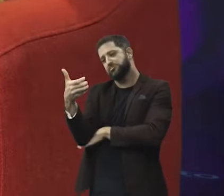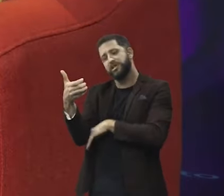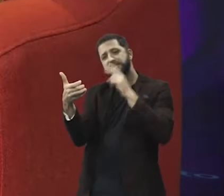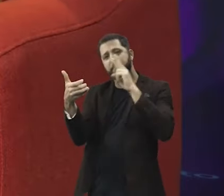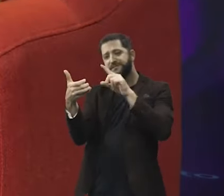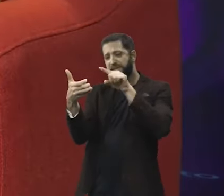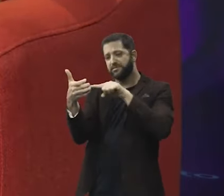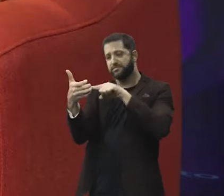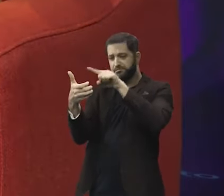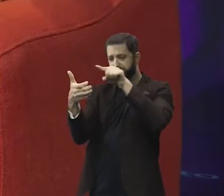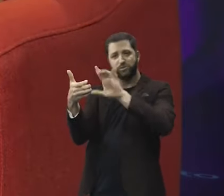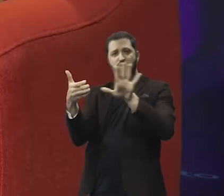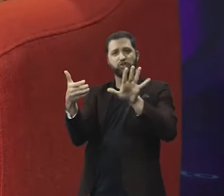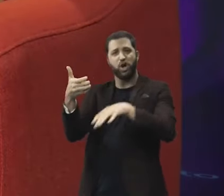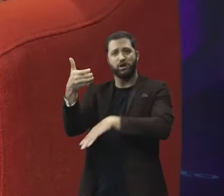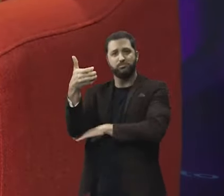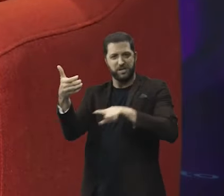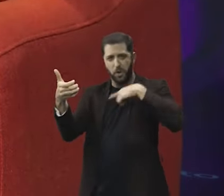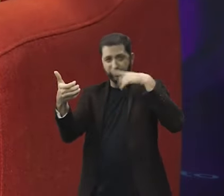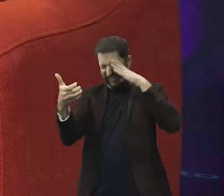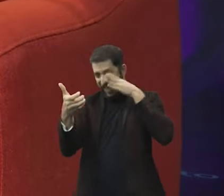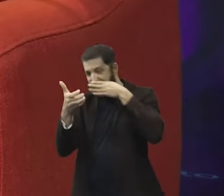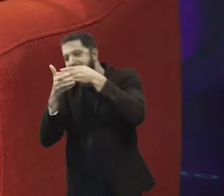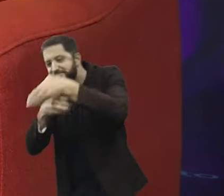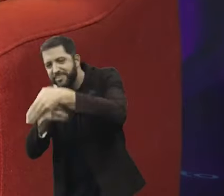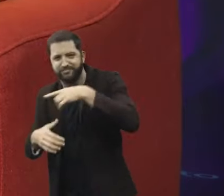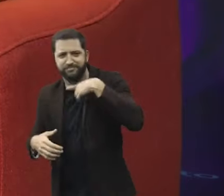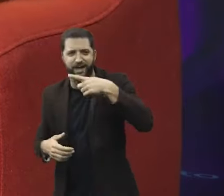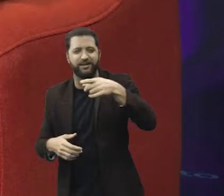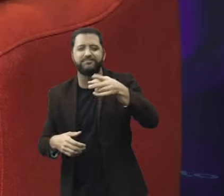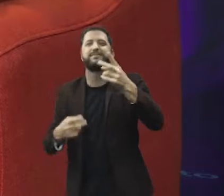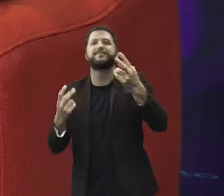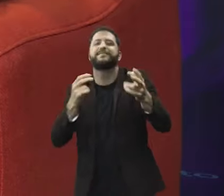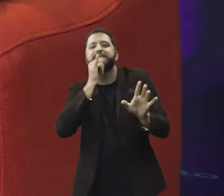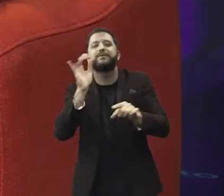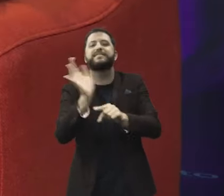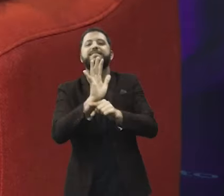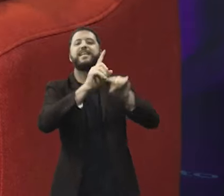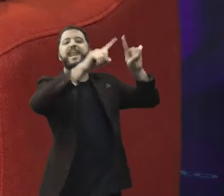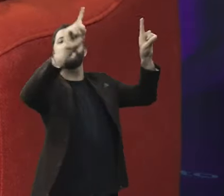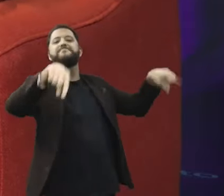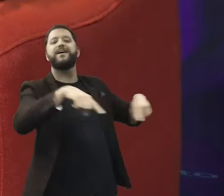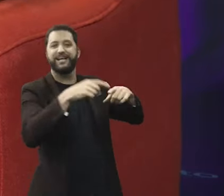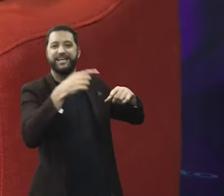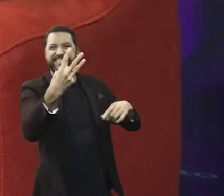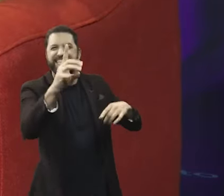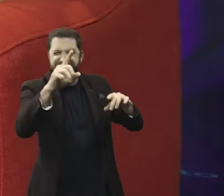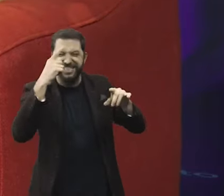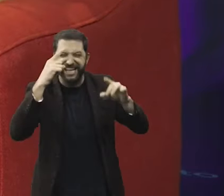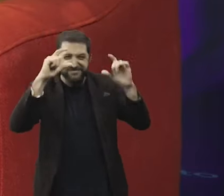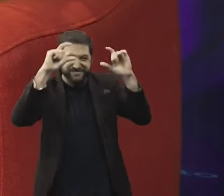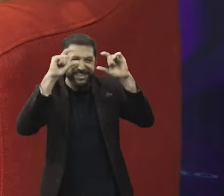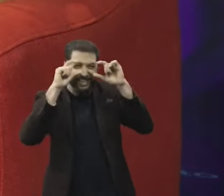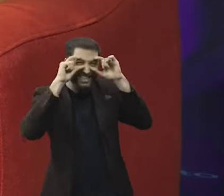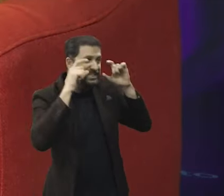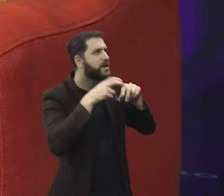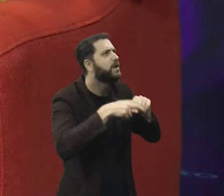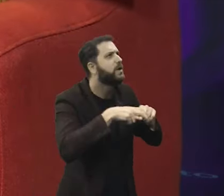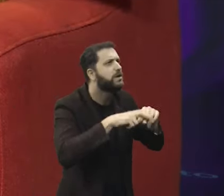não consegue entrar dentro por exemplo quando você vai pro cinema e você coloca aquele óculos 3D você consegue ter uma